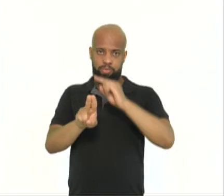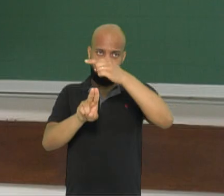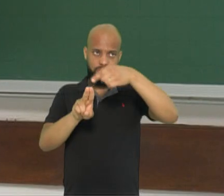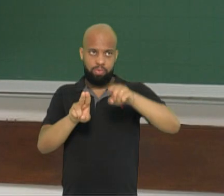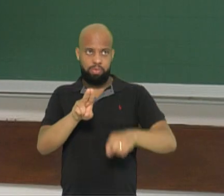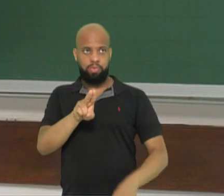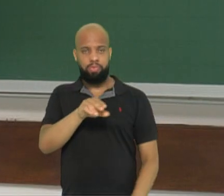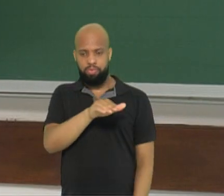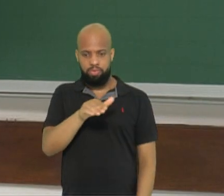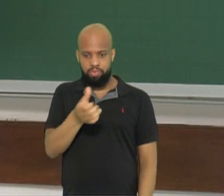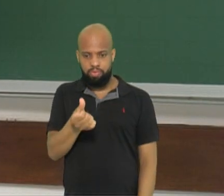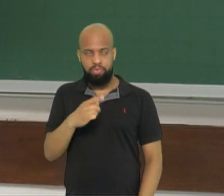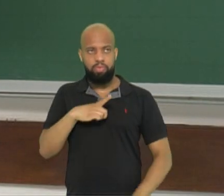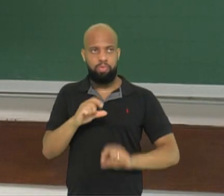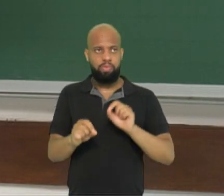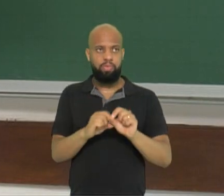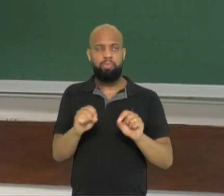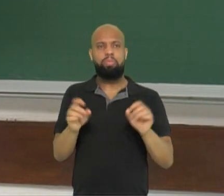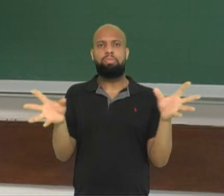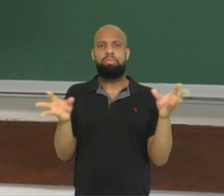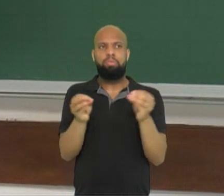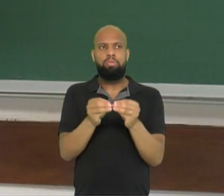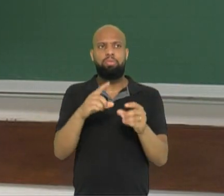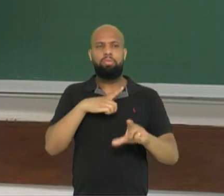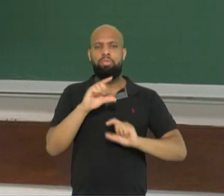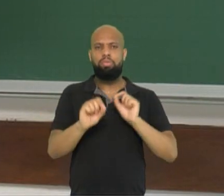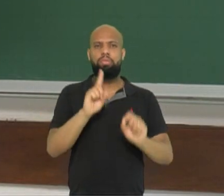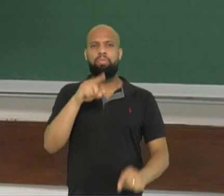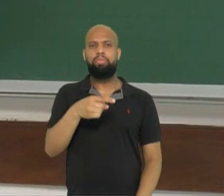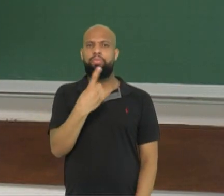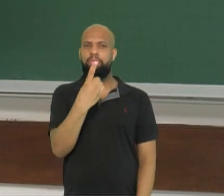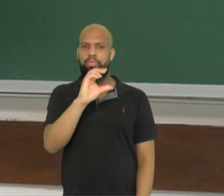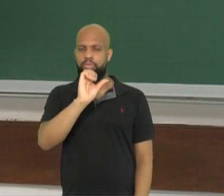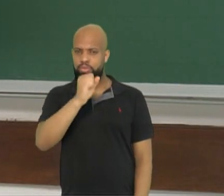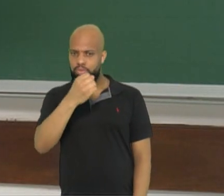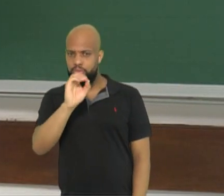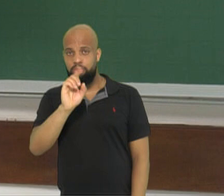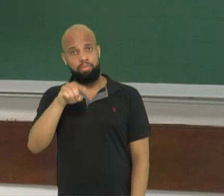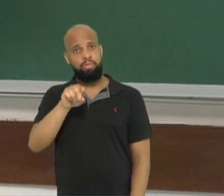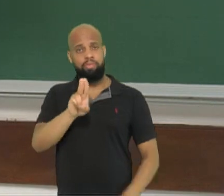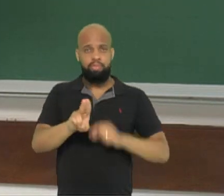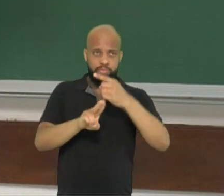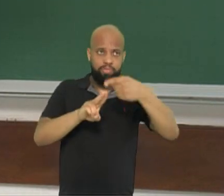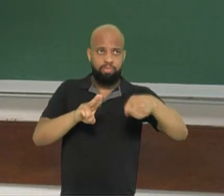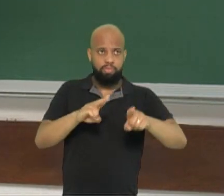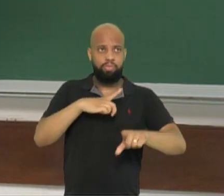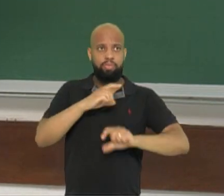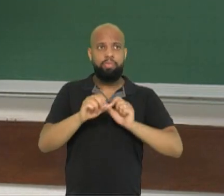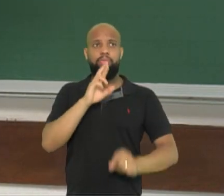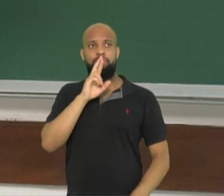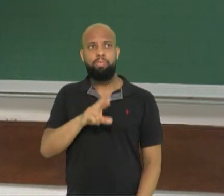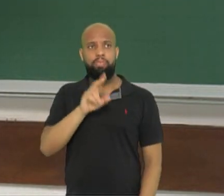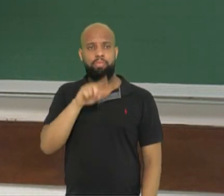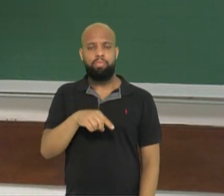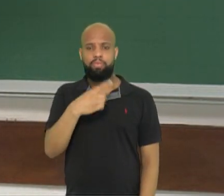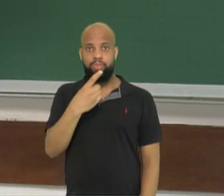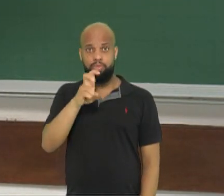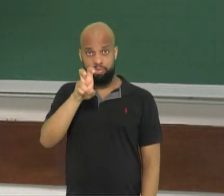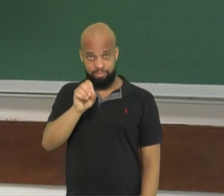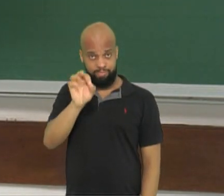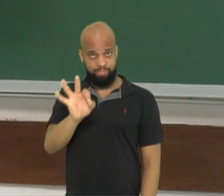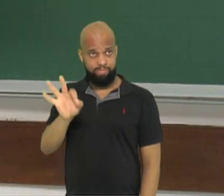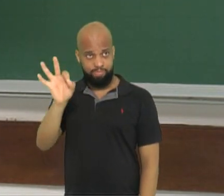Simplificando aqui, a gente tem π 180, dividido por 6 e multiplicado por 5, ficou 150 graus,